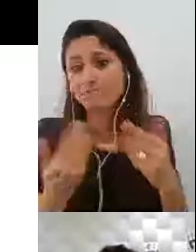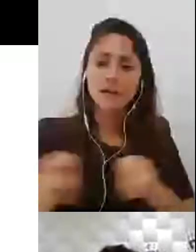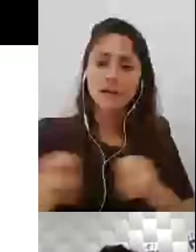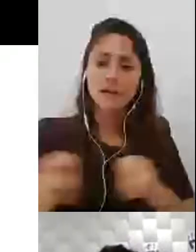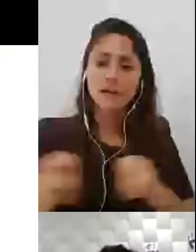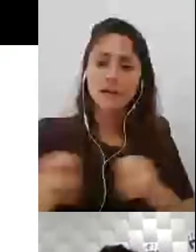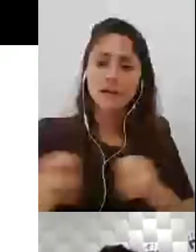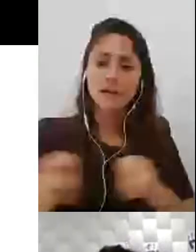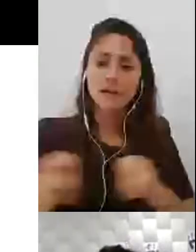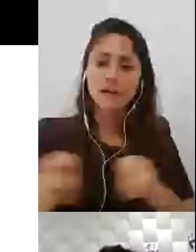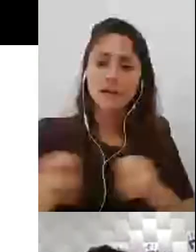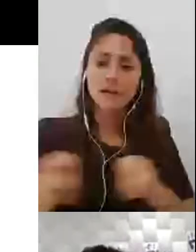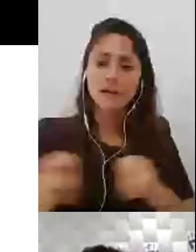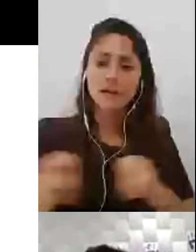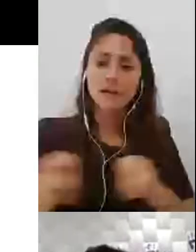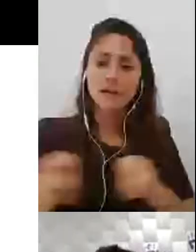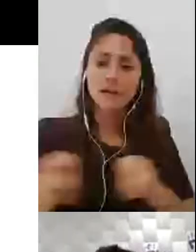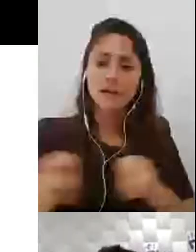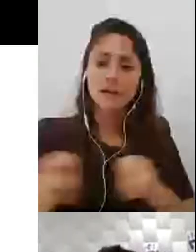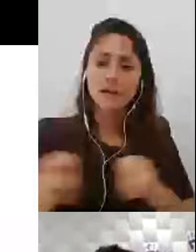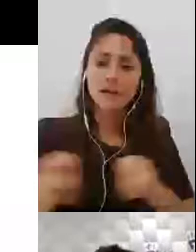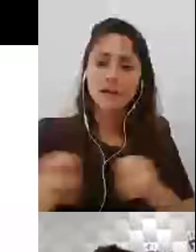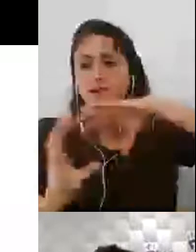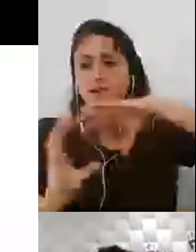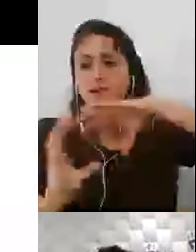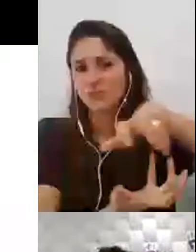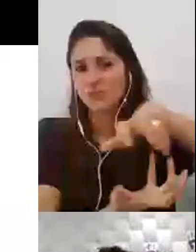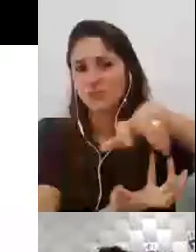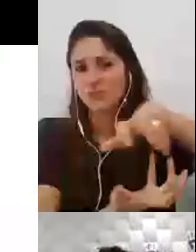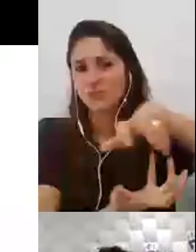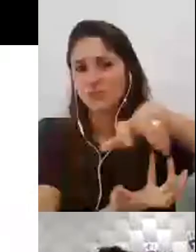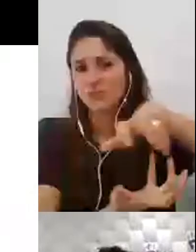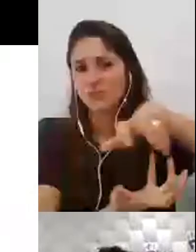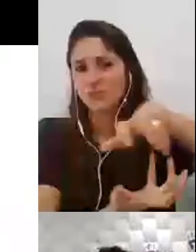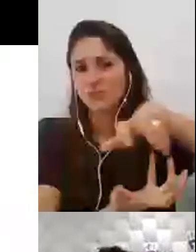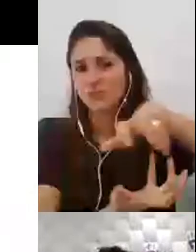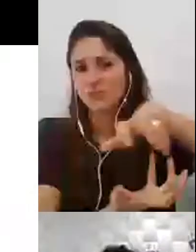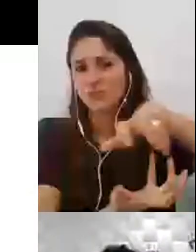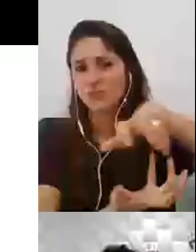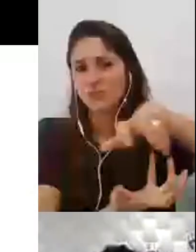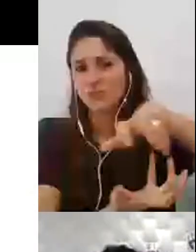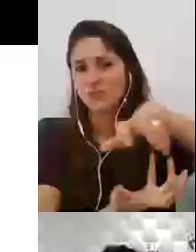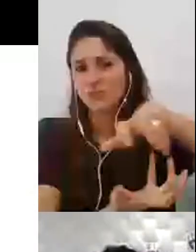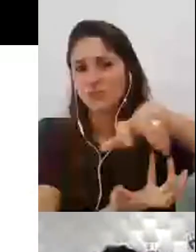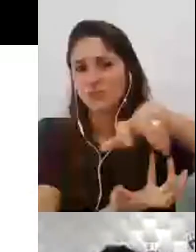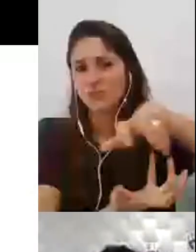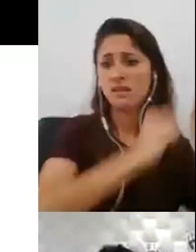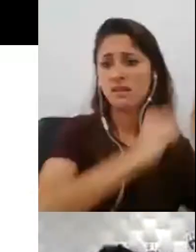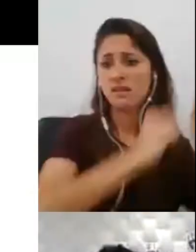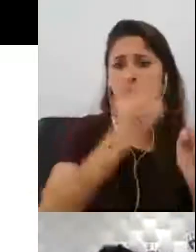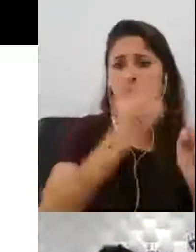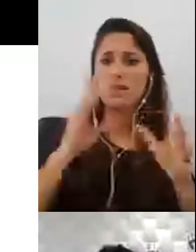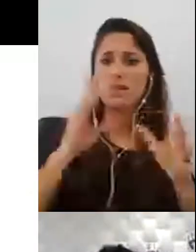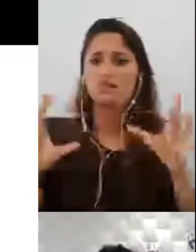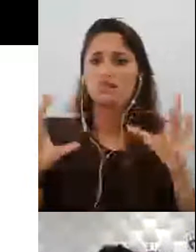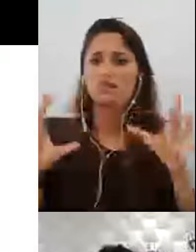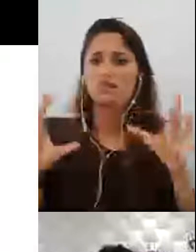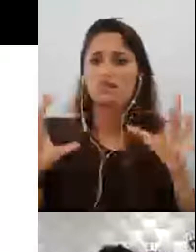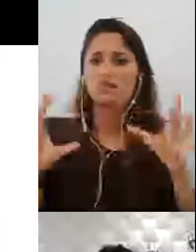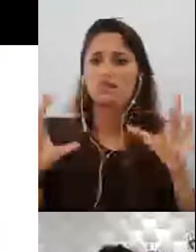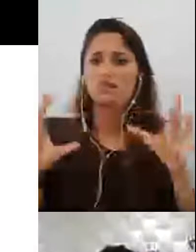dois mundos, um mundo industrial, um mundo de TI, um mundo de tecnologia, e eles não tinham conexões muito abrangentes, tinham poucas conexões.